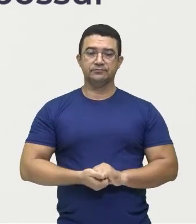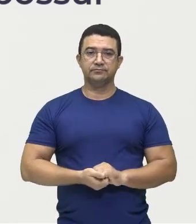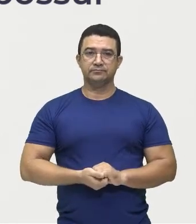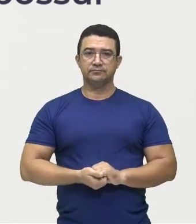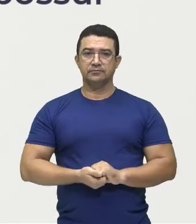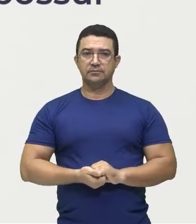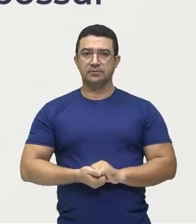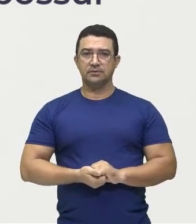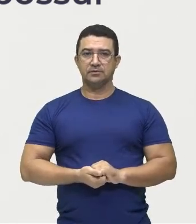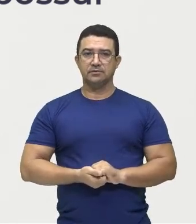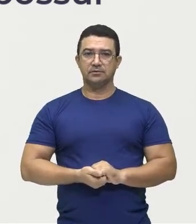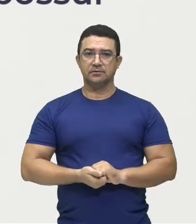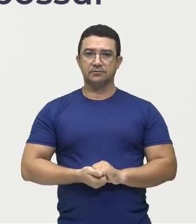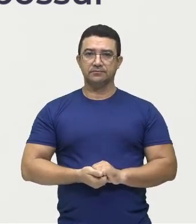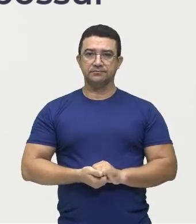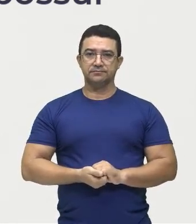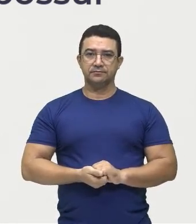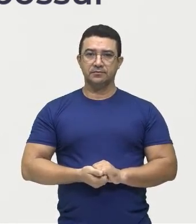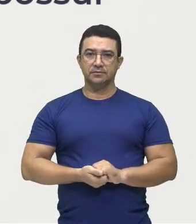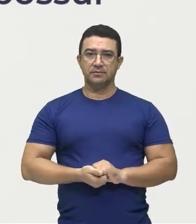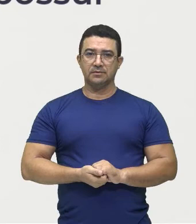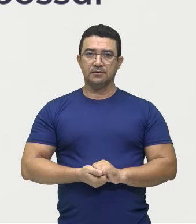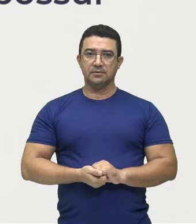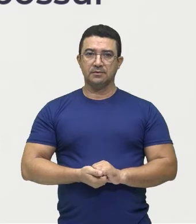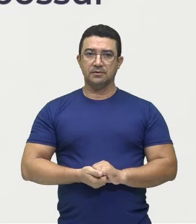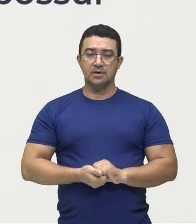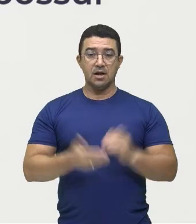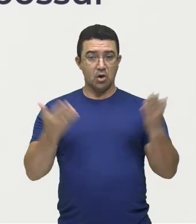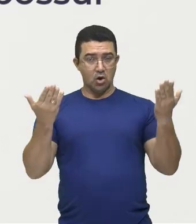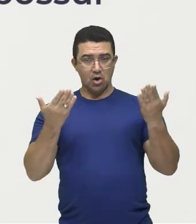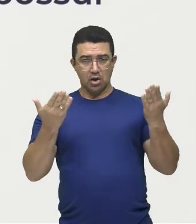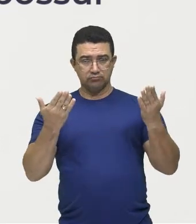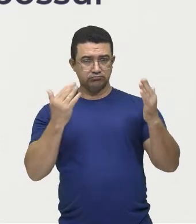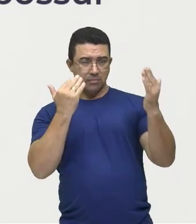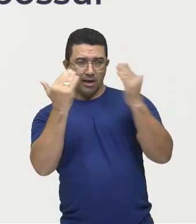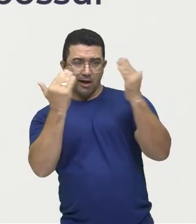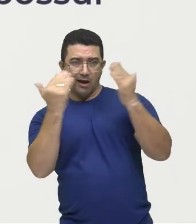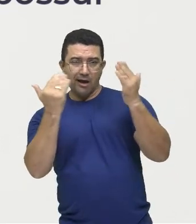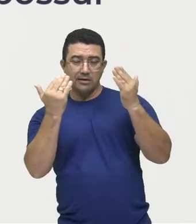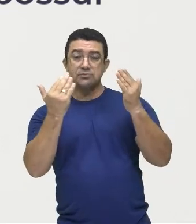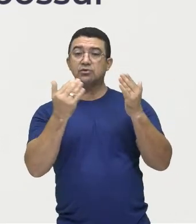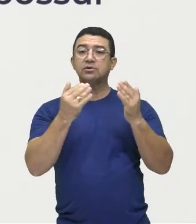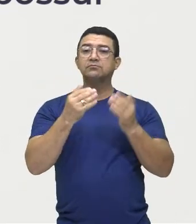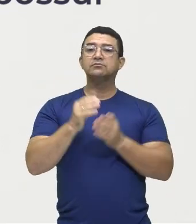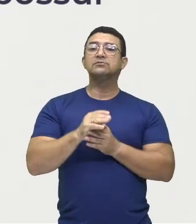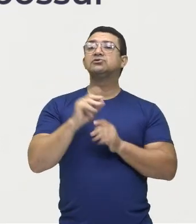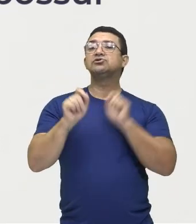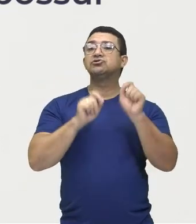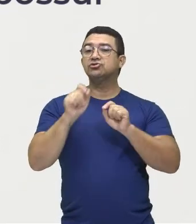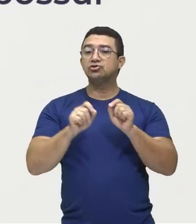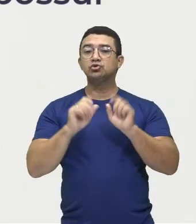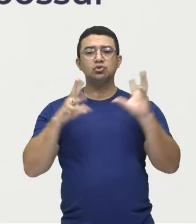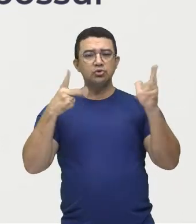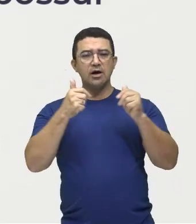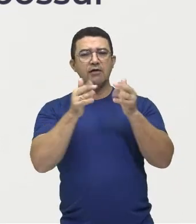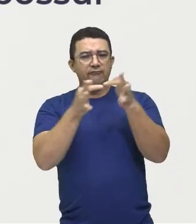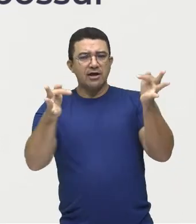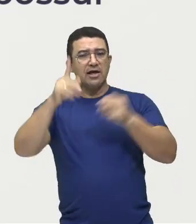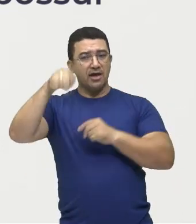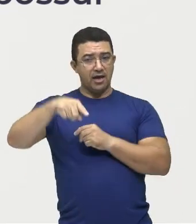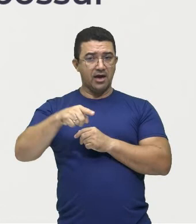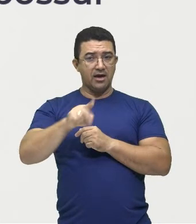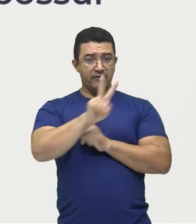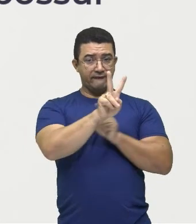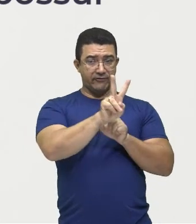número 27, ela é bem conceitual. Ela diz: analise se as afirmativas são verdadeiras, né,